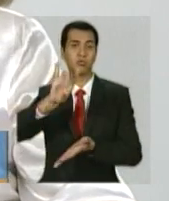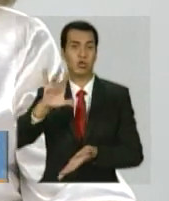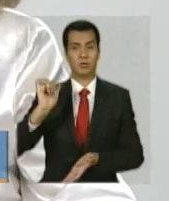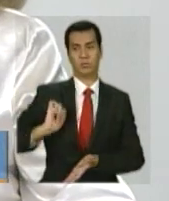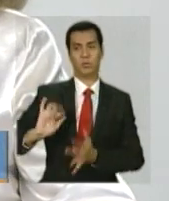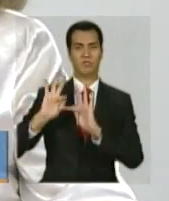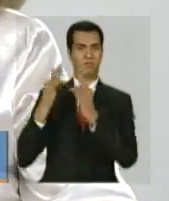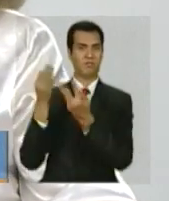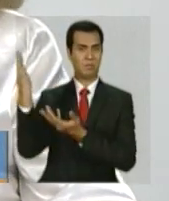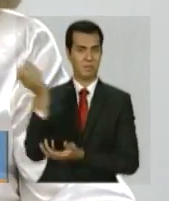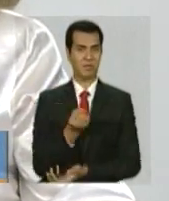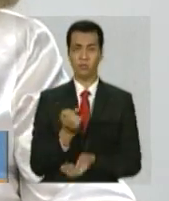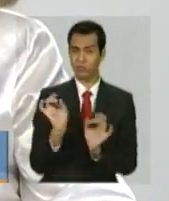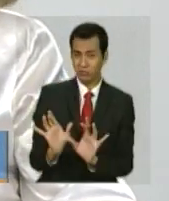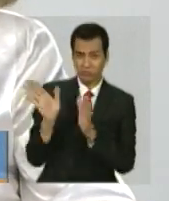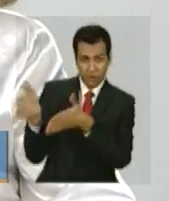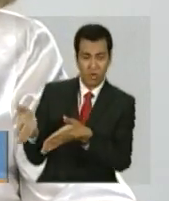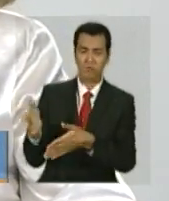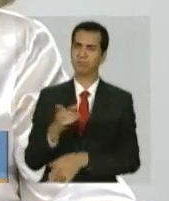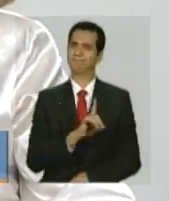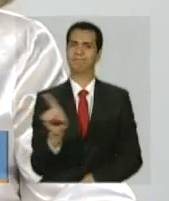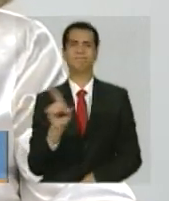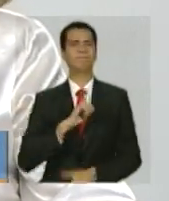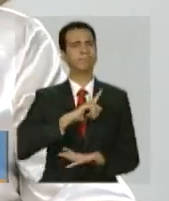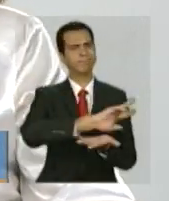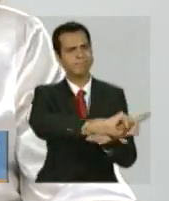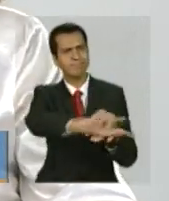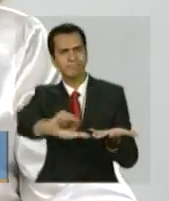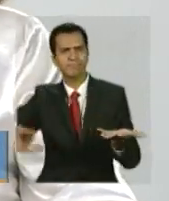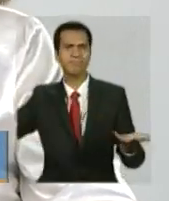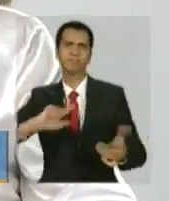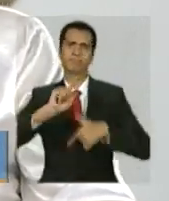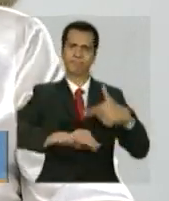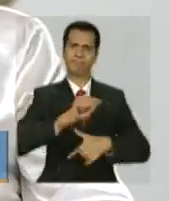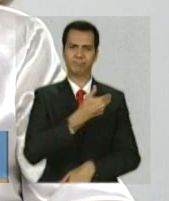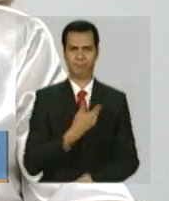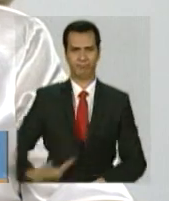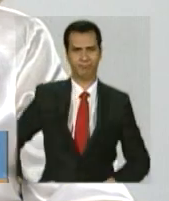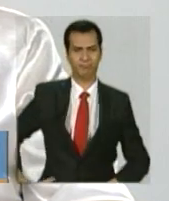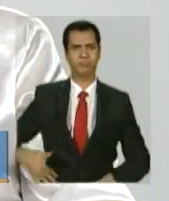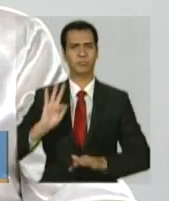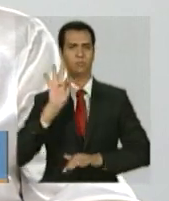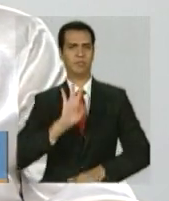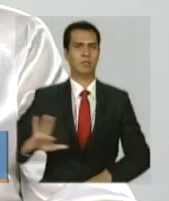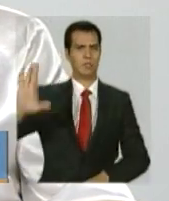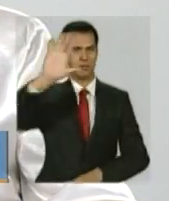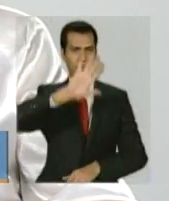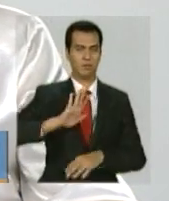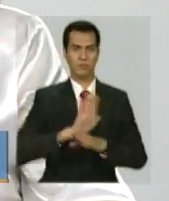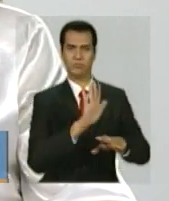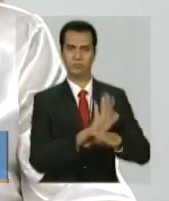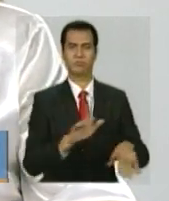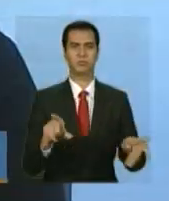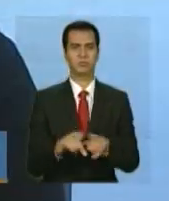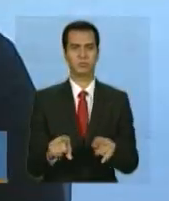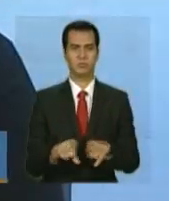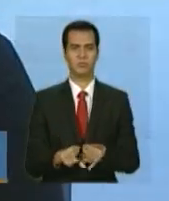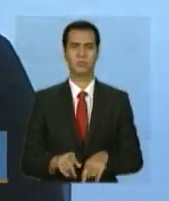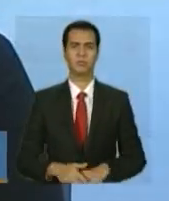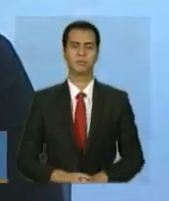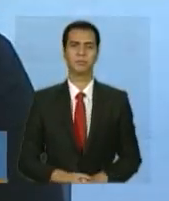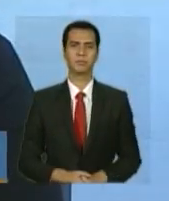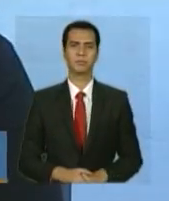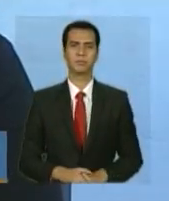renda, e sim para diversos programas do governo federal e outros que estão vindo e passando a utilizar o cadastro único. Bom, e o que fazer